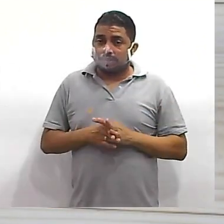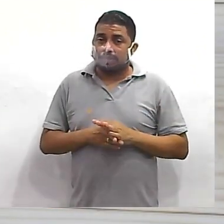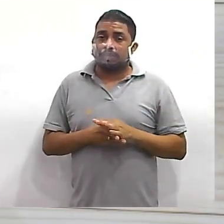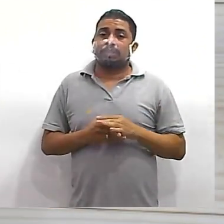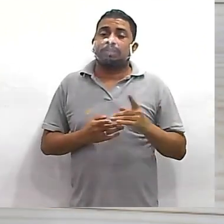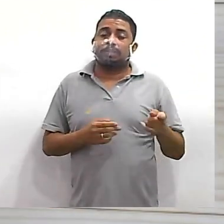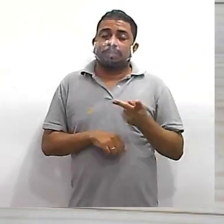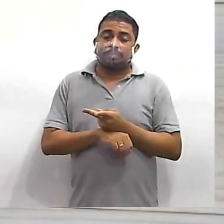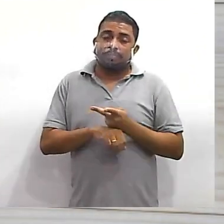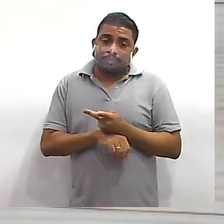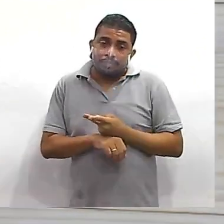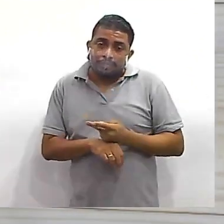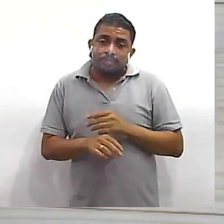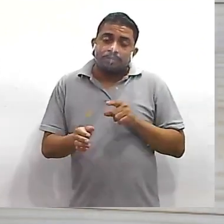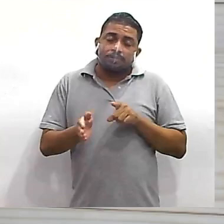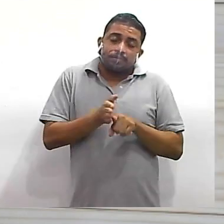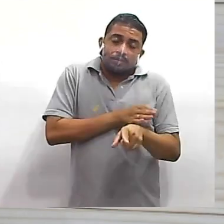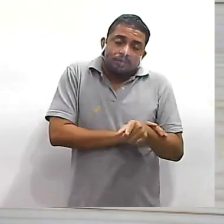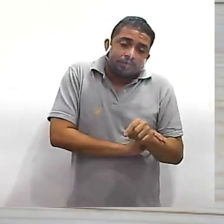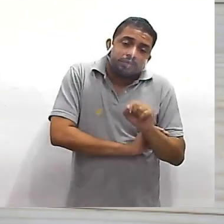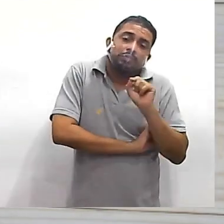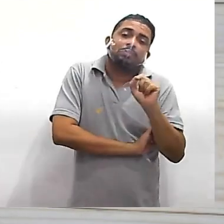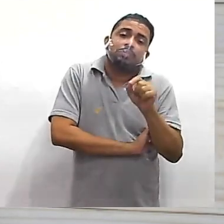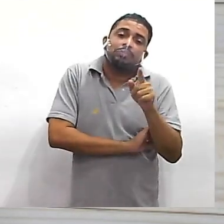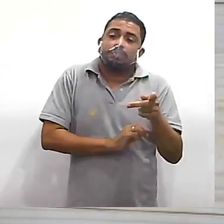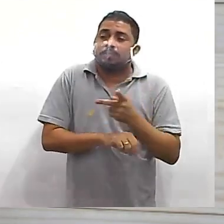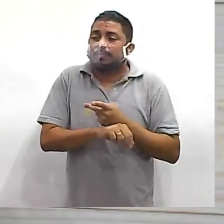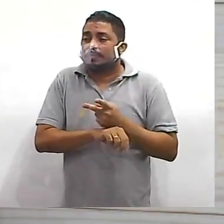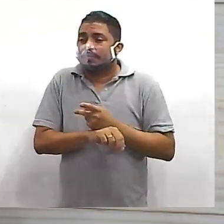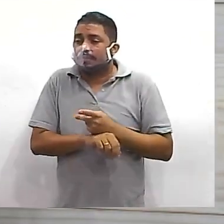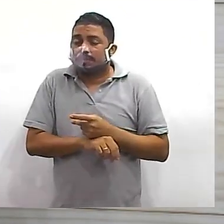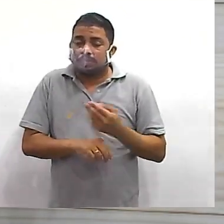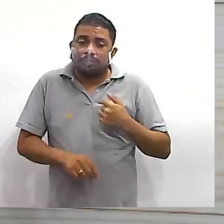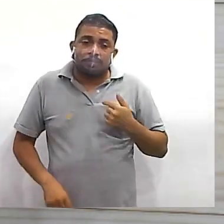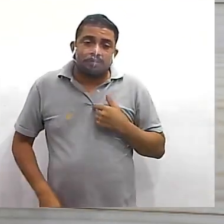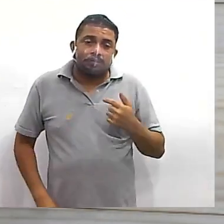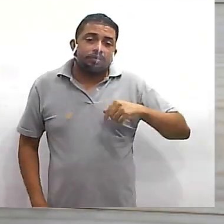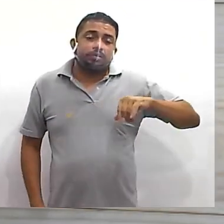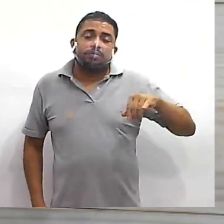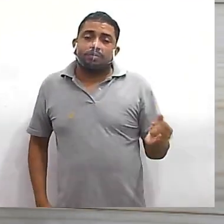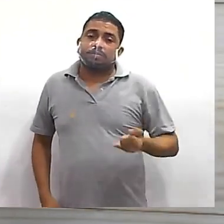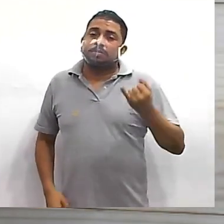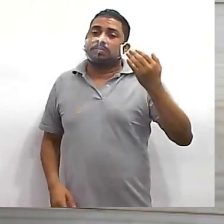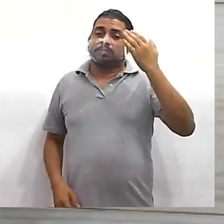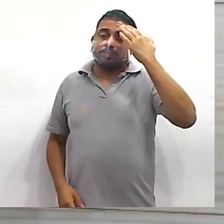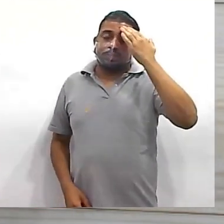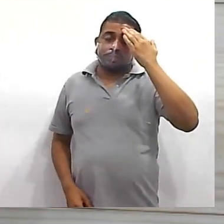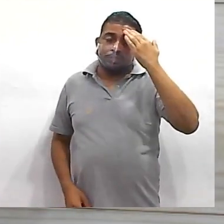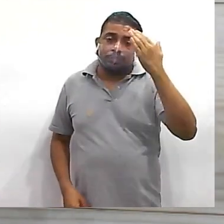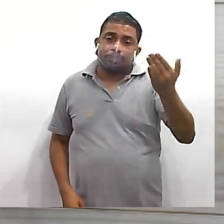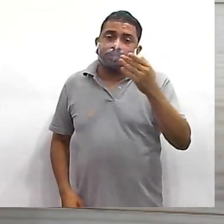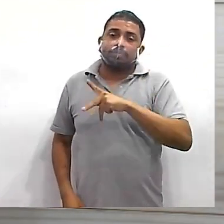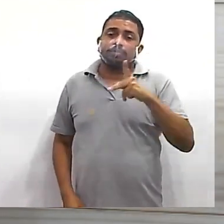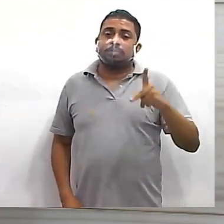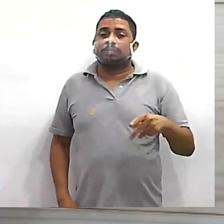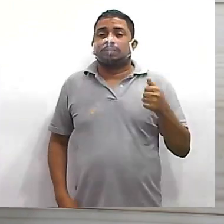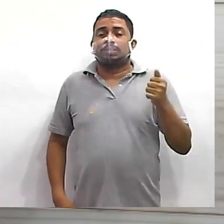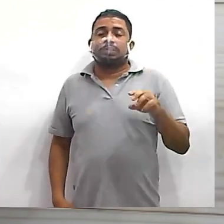busca, com essa pergunta sobre o que você busca. Eu aproveito para agradecer ao professor